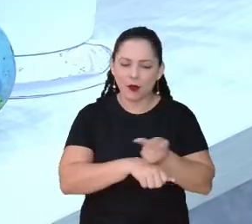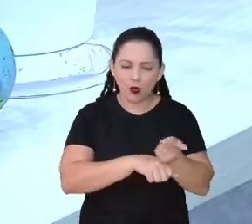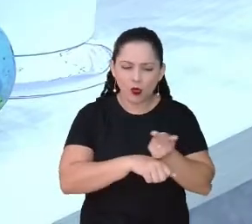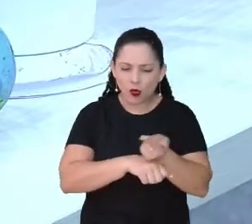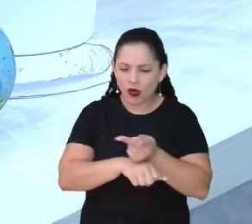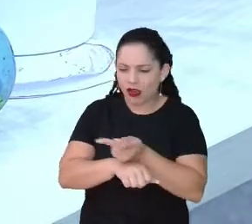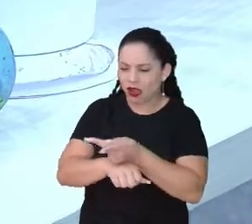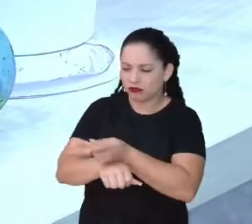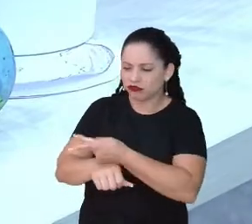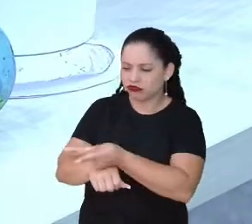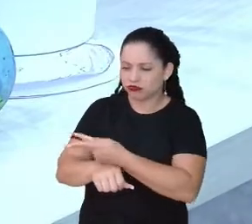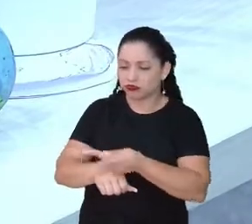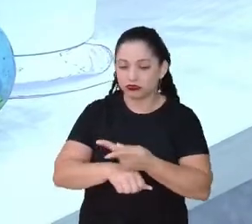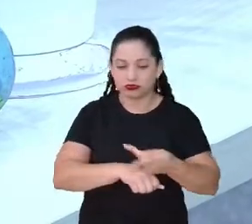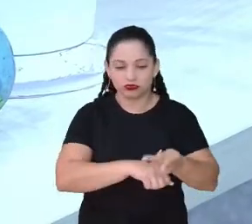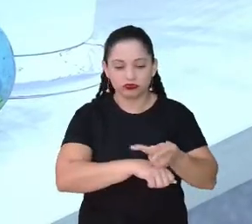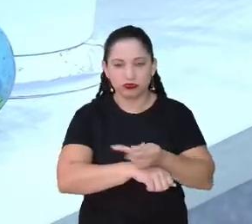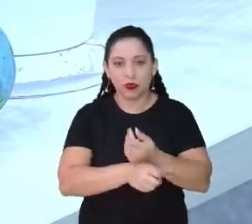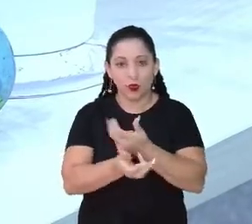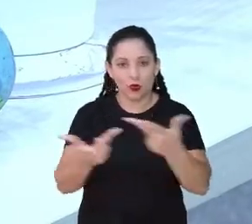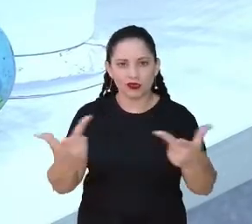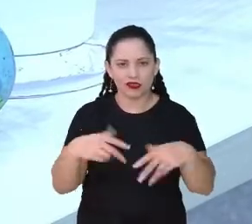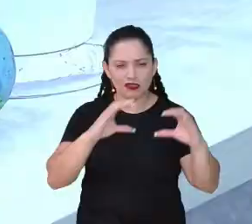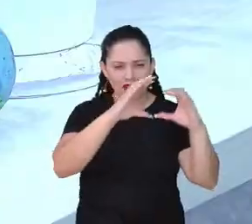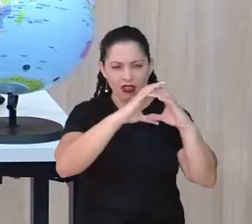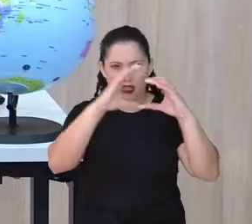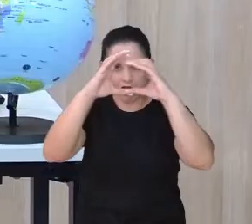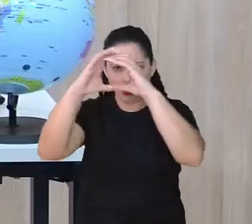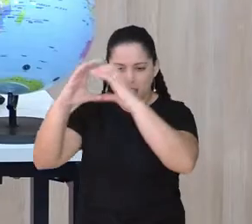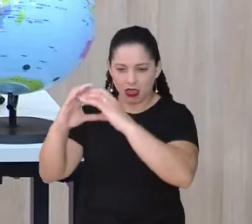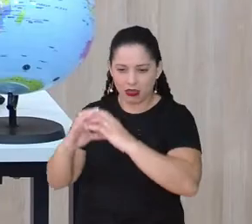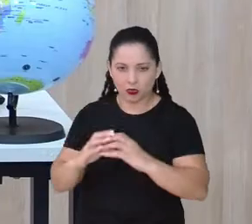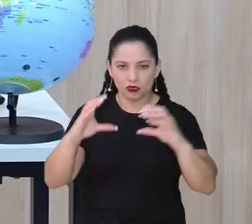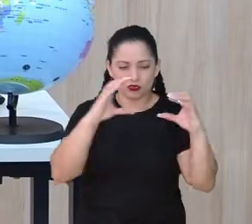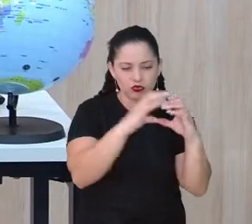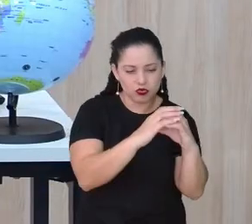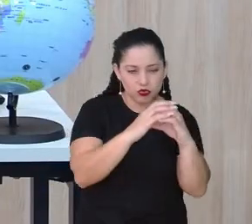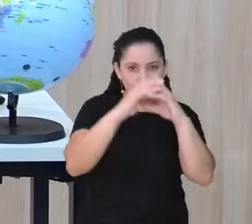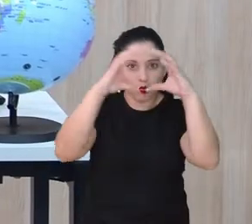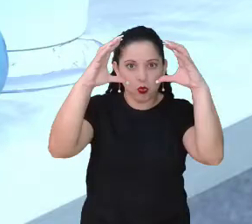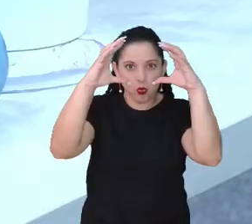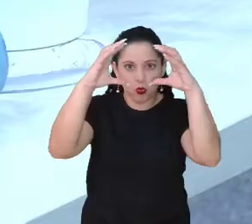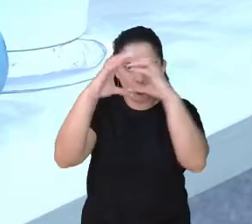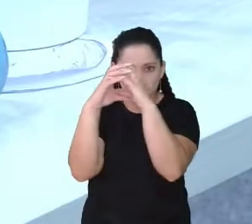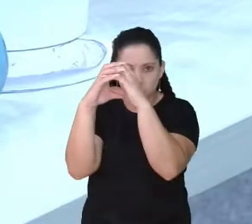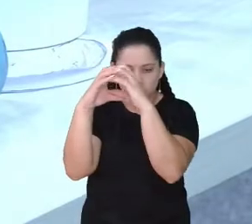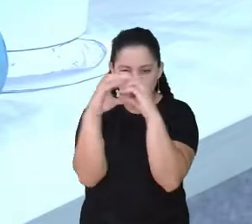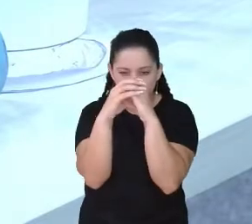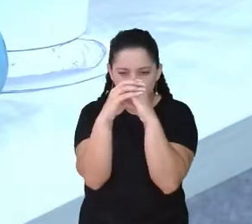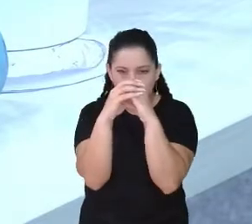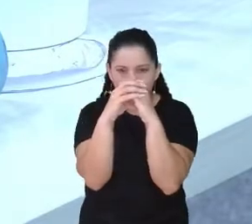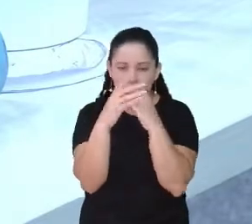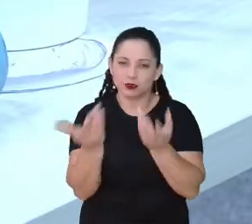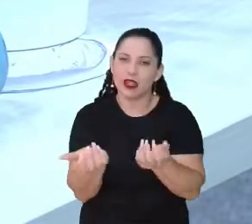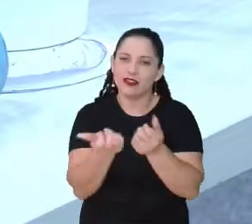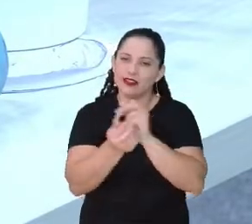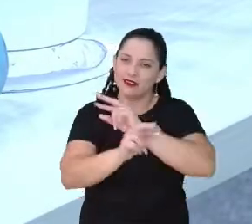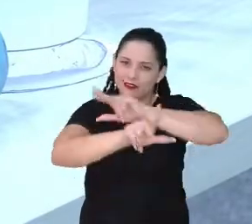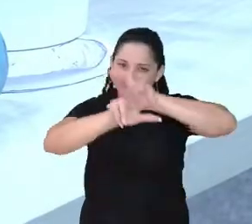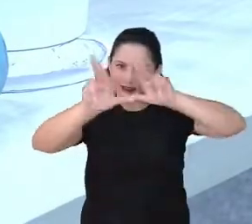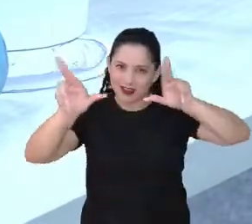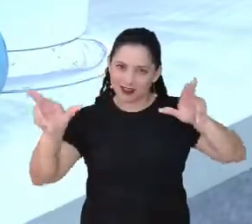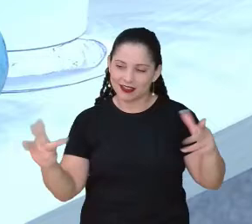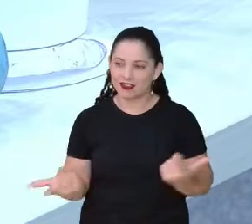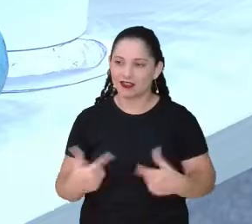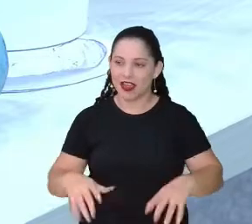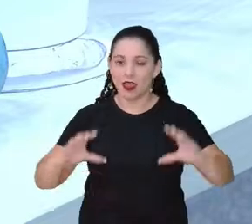tudo que eu usei. E olha o que eu fiz, pessoal. Eu fiz um círculo maior, com